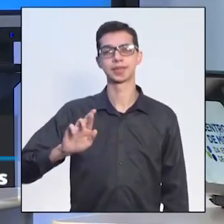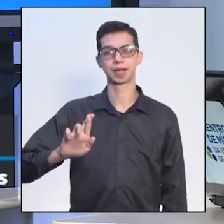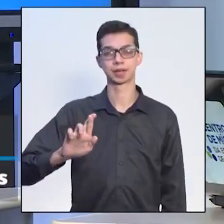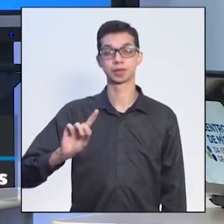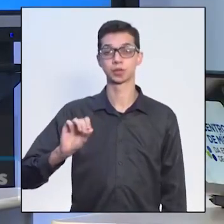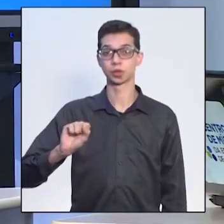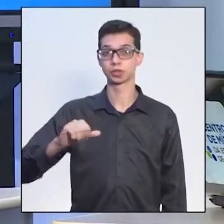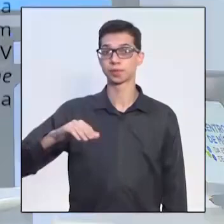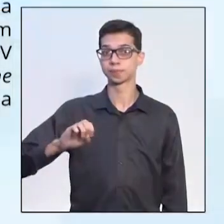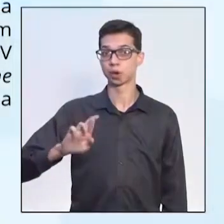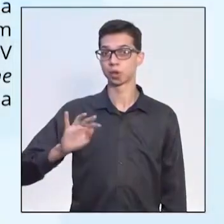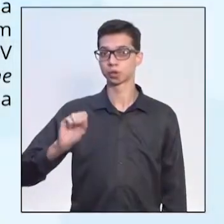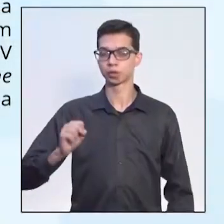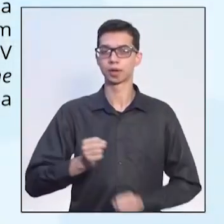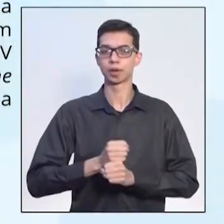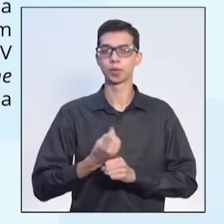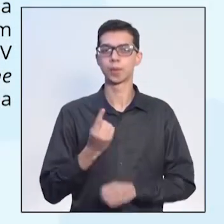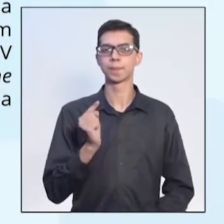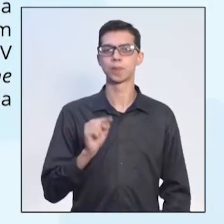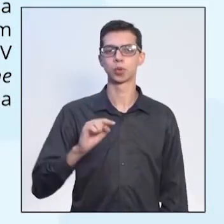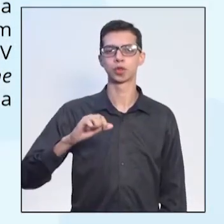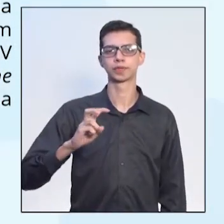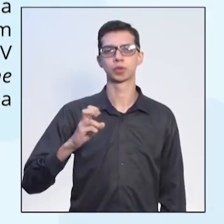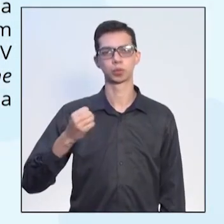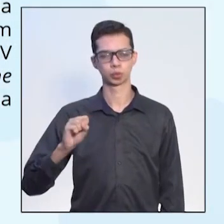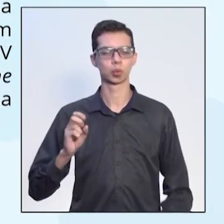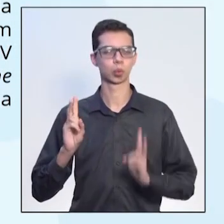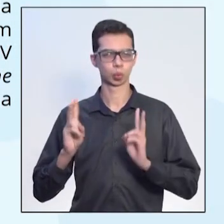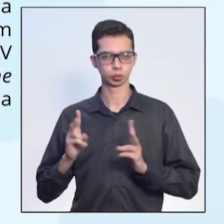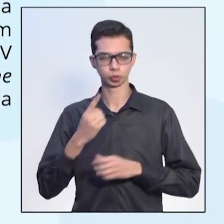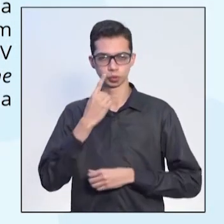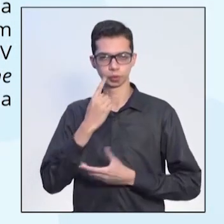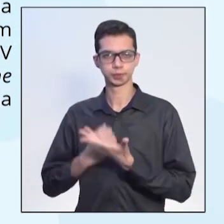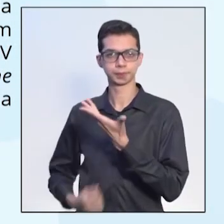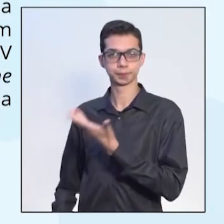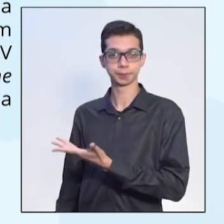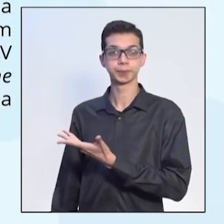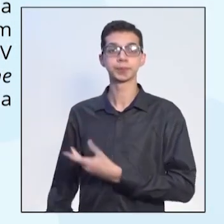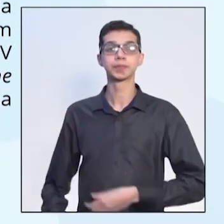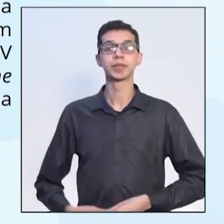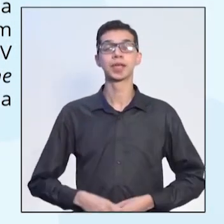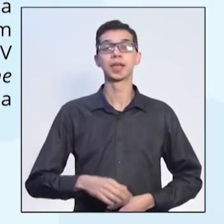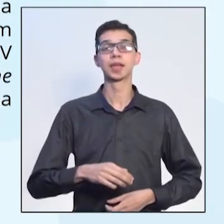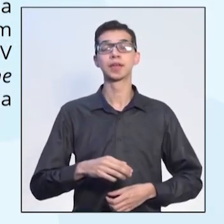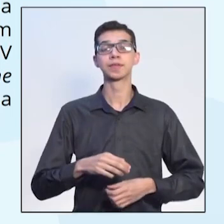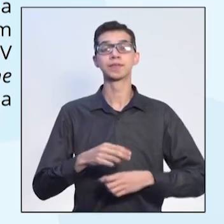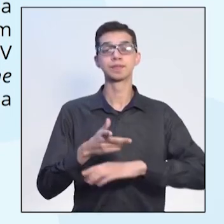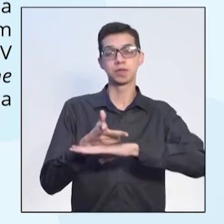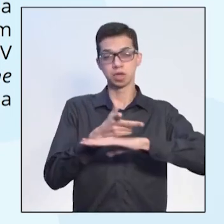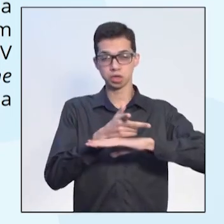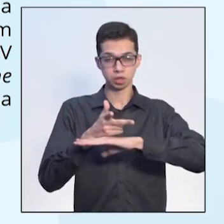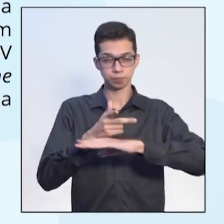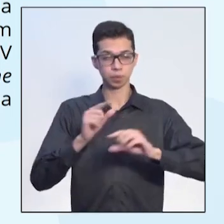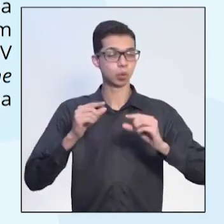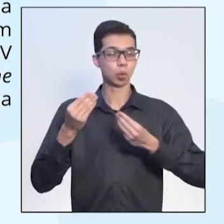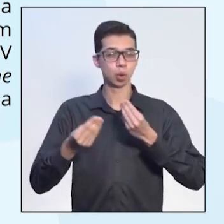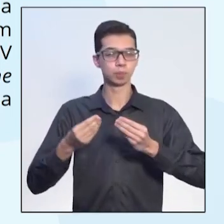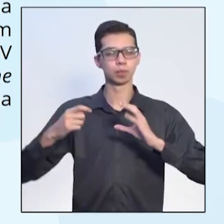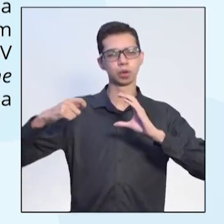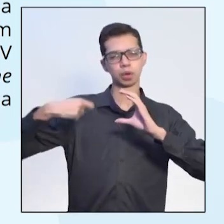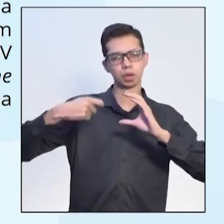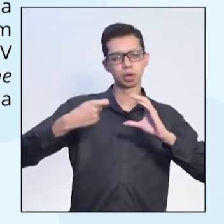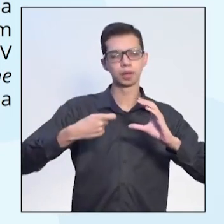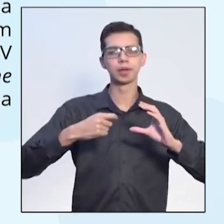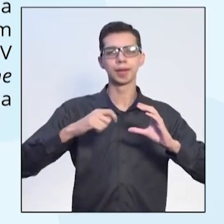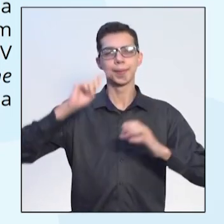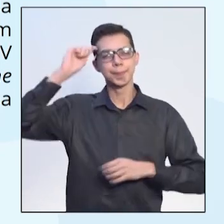1978. Continua. É uma obra-prima filmada em preto e branco. Um casal de irmãos vai visitar o túmulo do pai e é